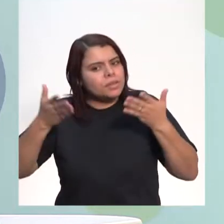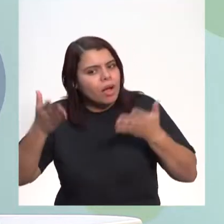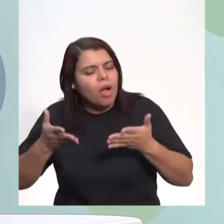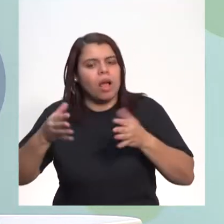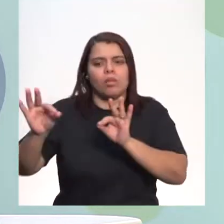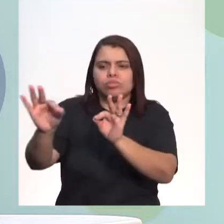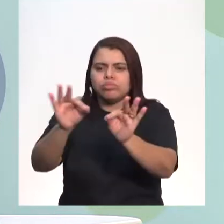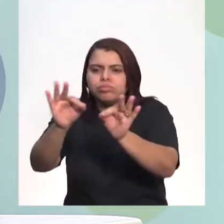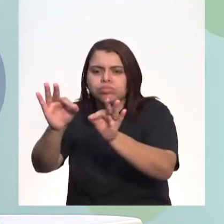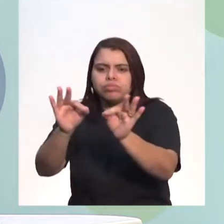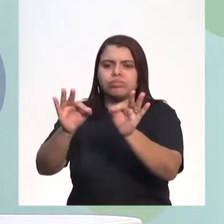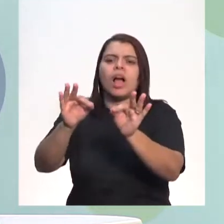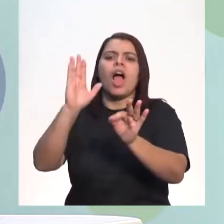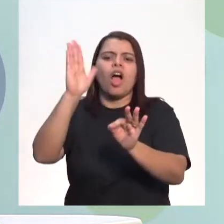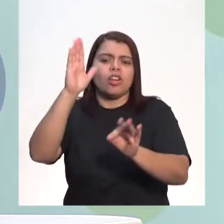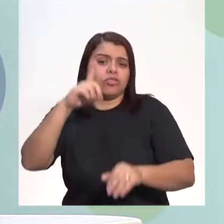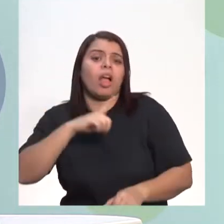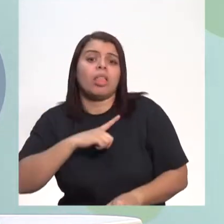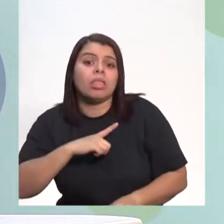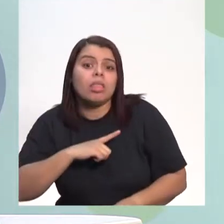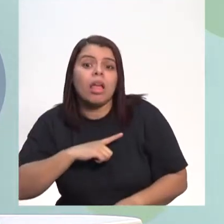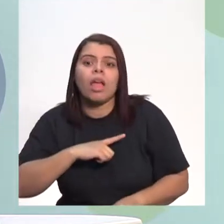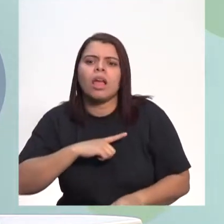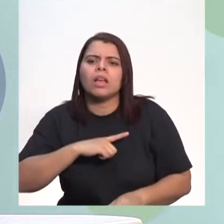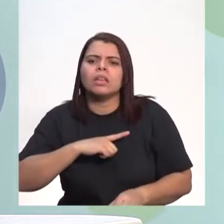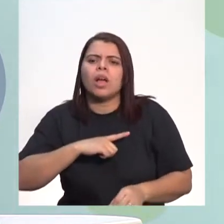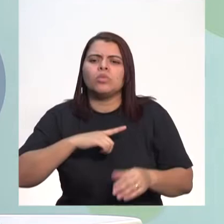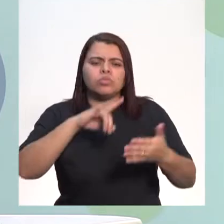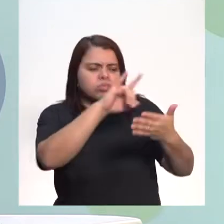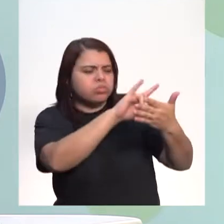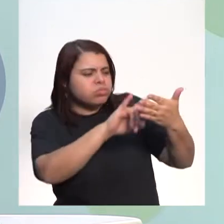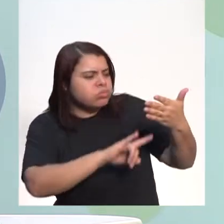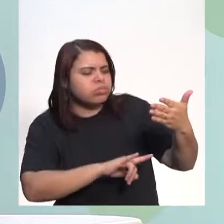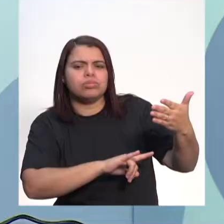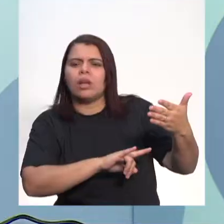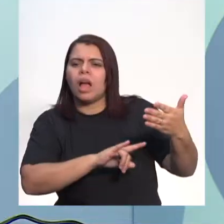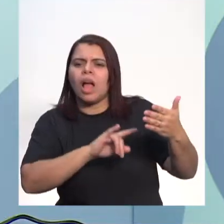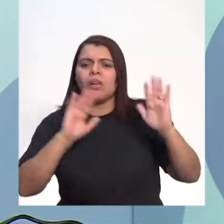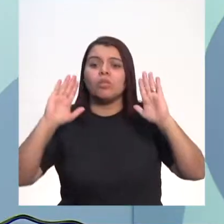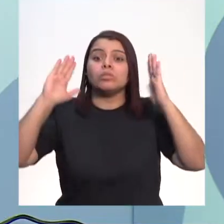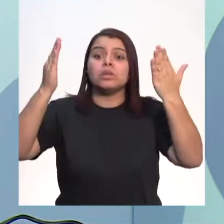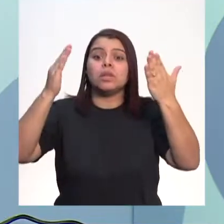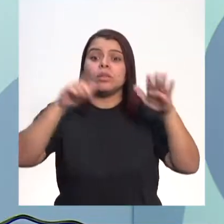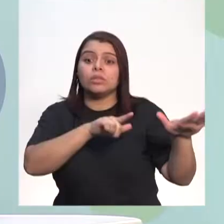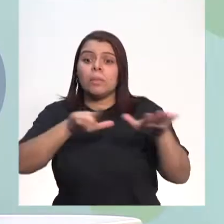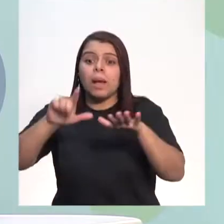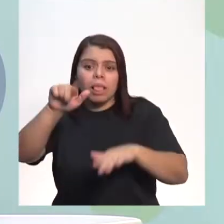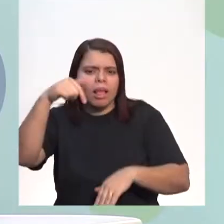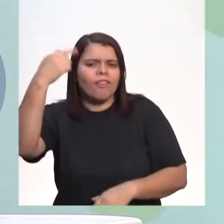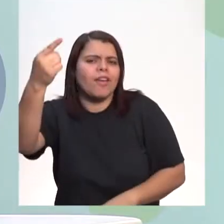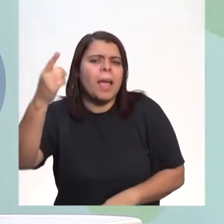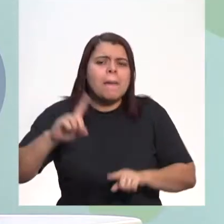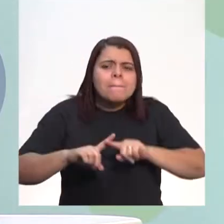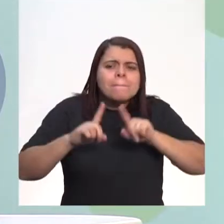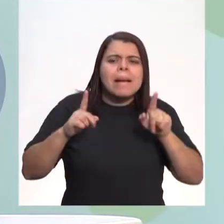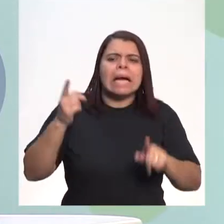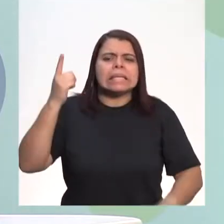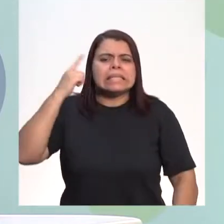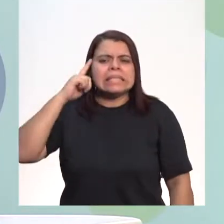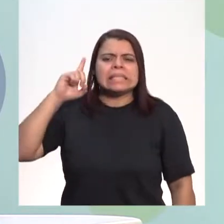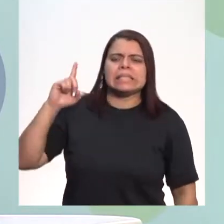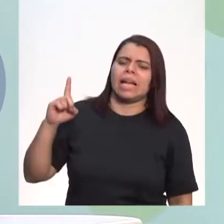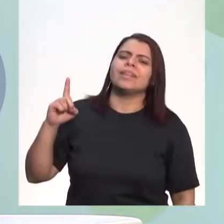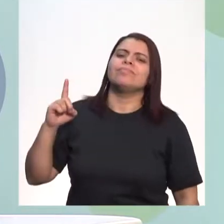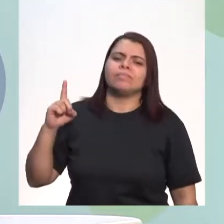isso. Já tem a programação da semana que vem, e lá vocês vão poder encontrar o horário tudo certinho. Mas a ideia é assim, que a gente tire